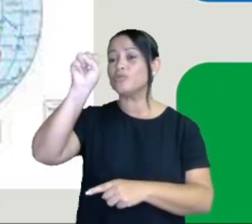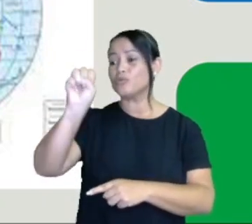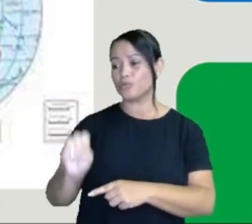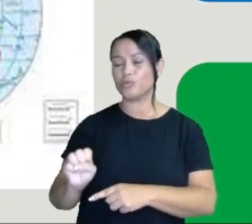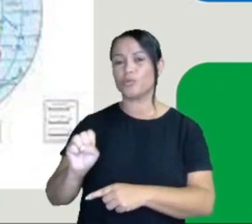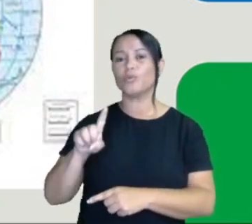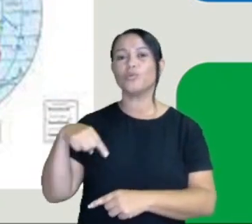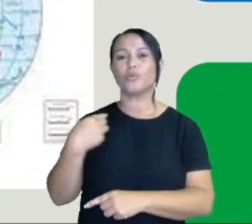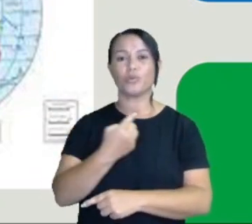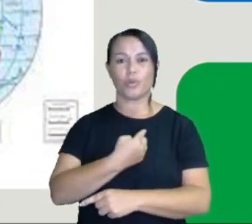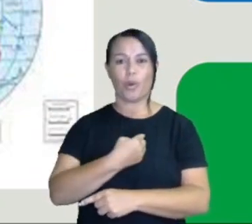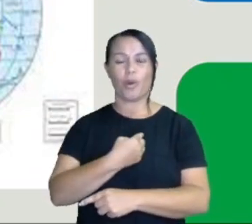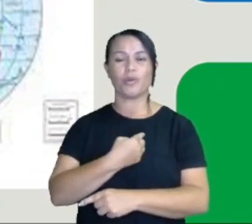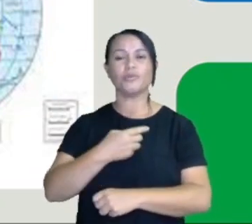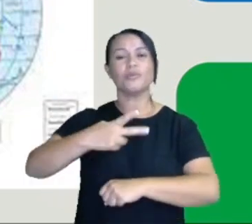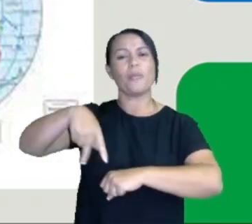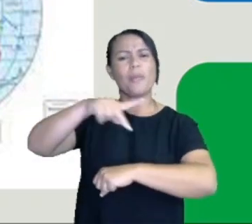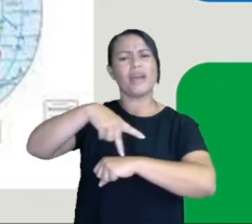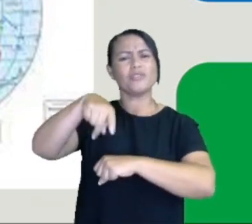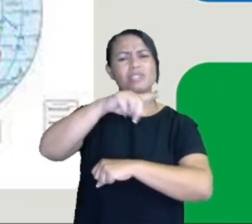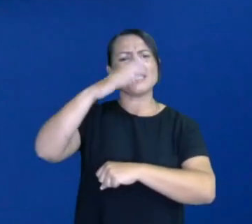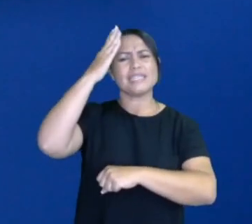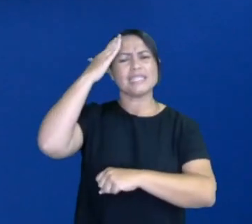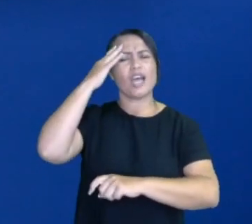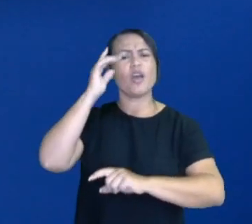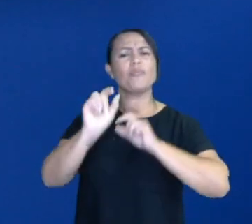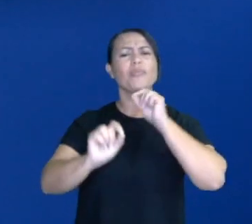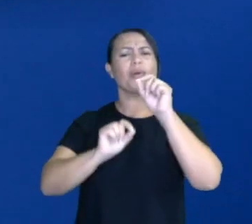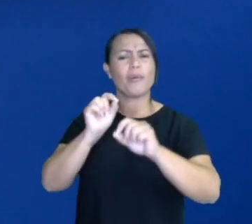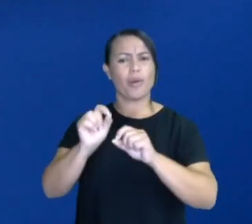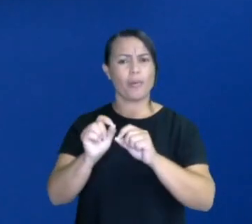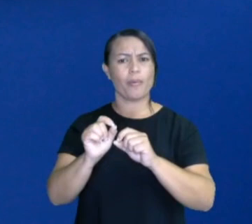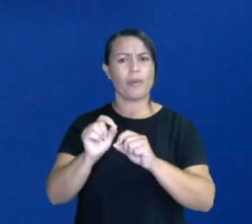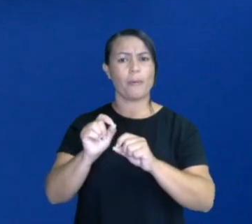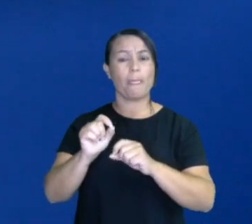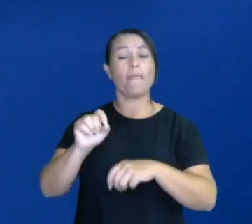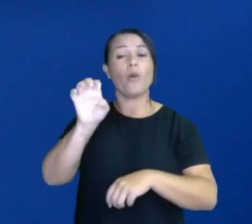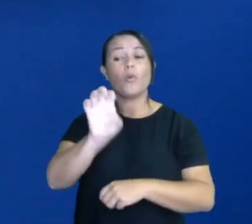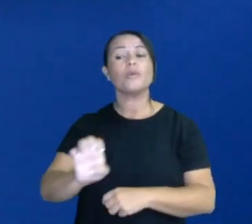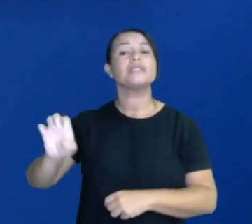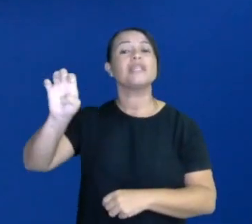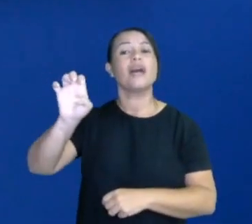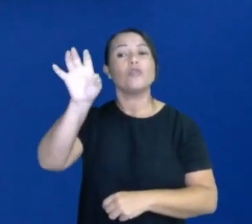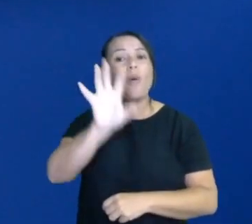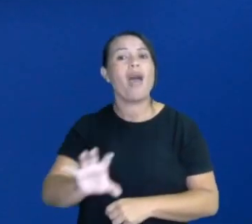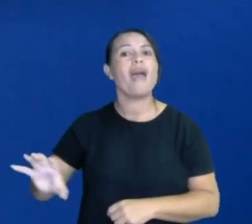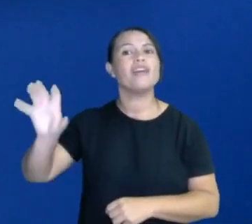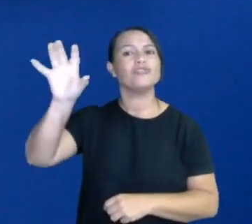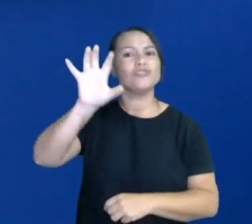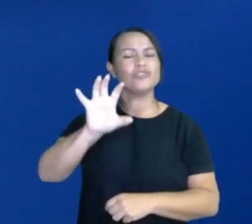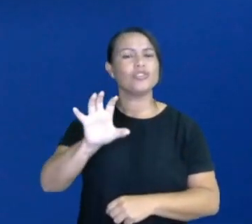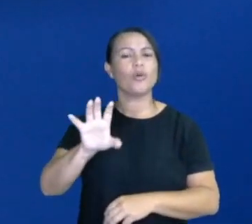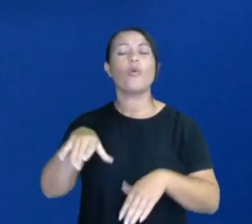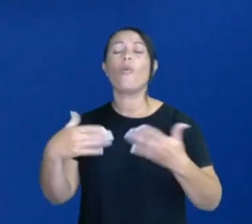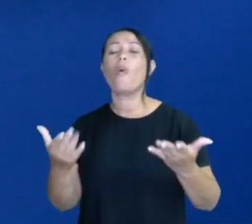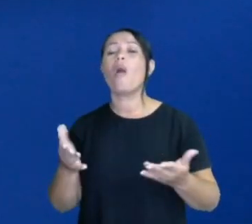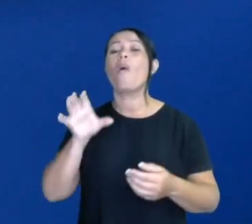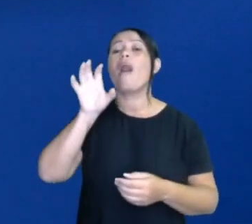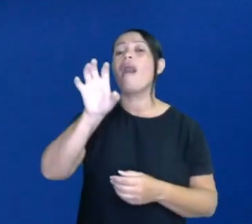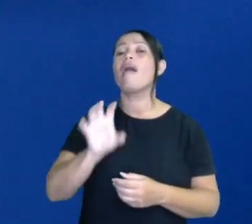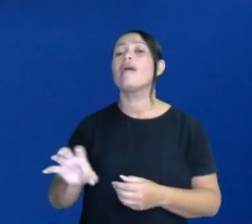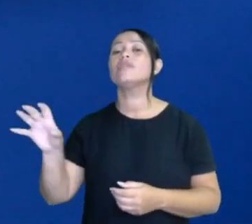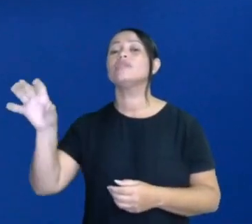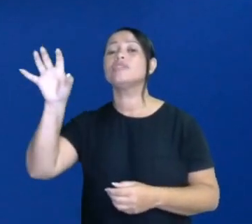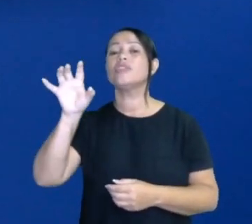nosso país. E aí, vocês sabem qual é o estado, a região, na verdade? Qual é a